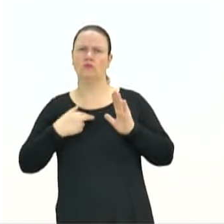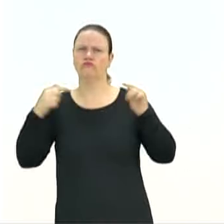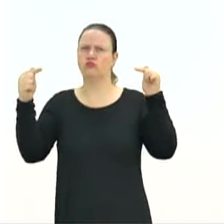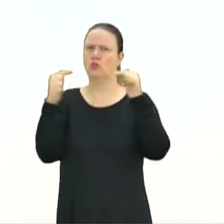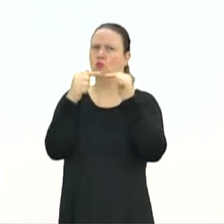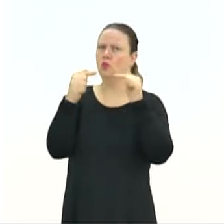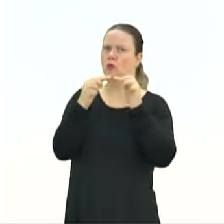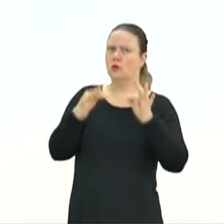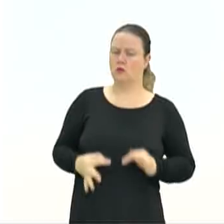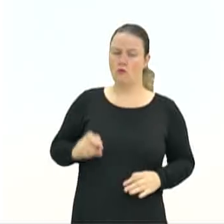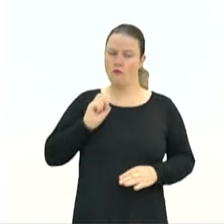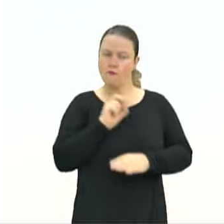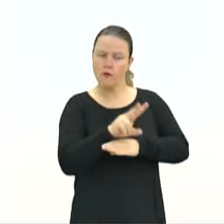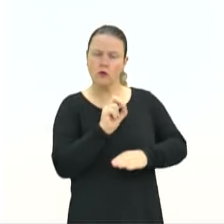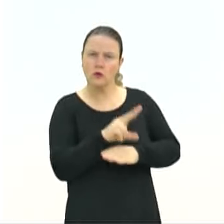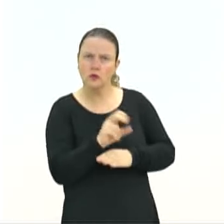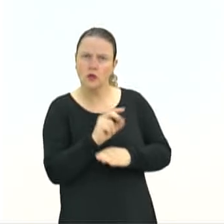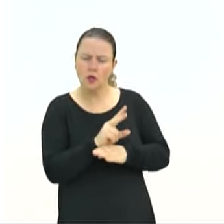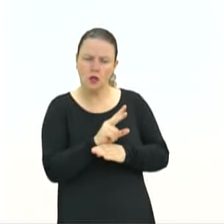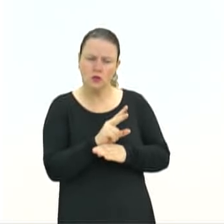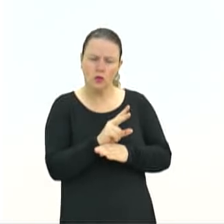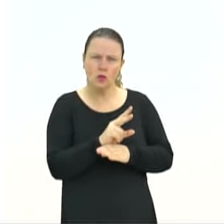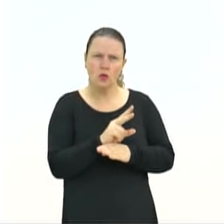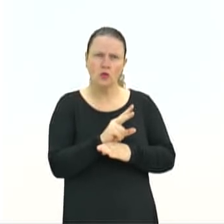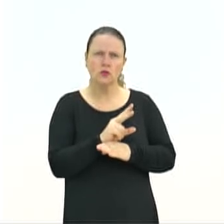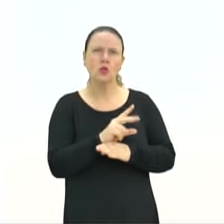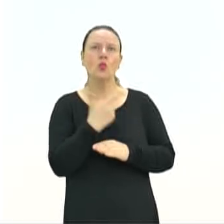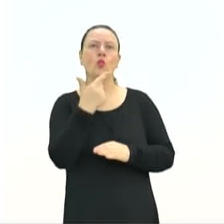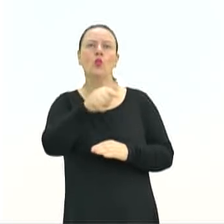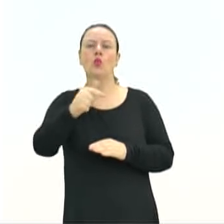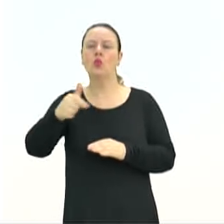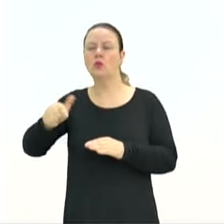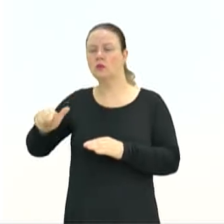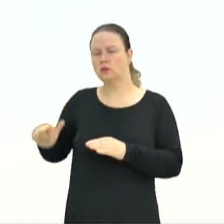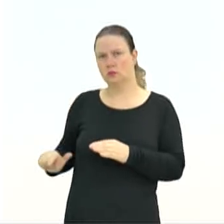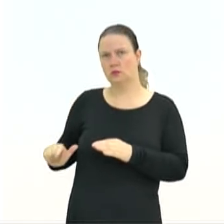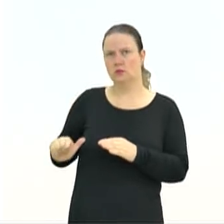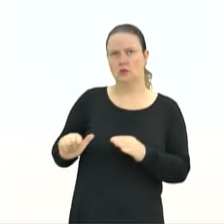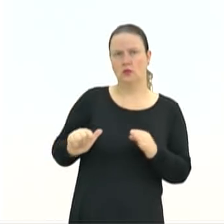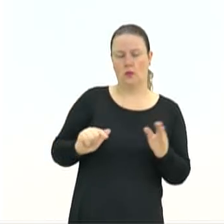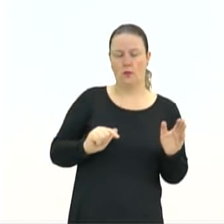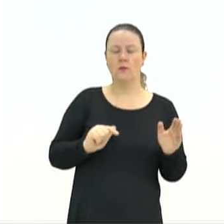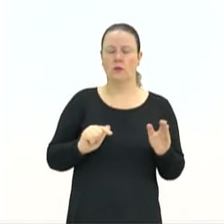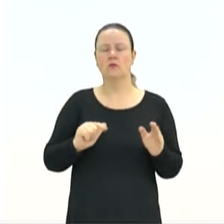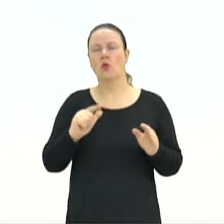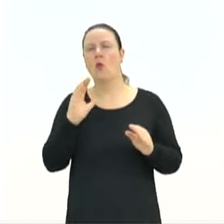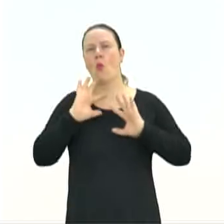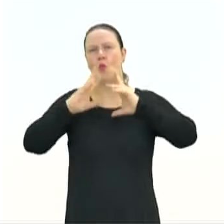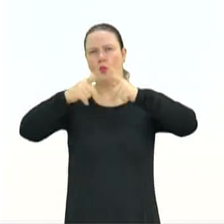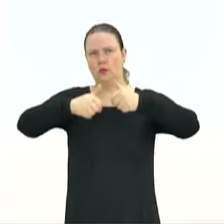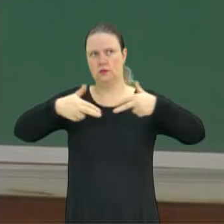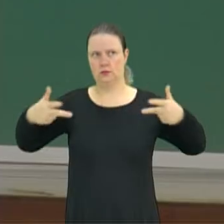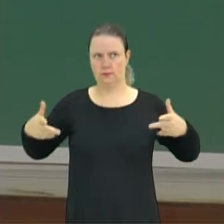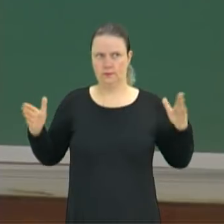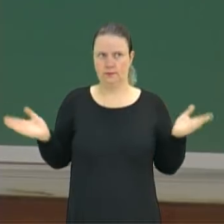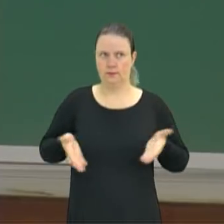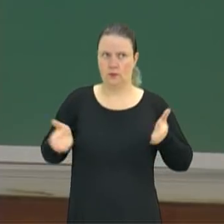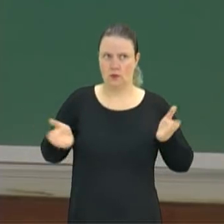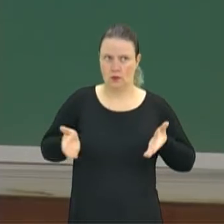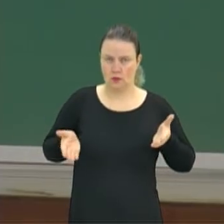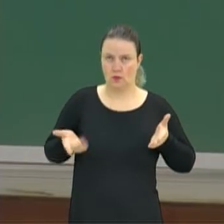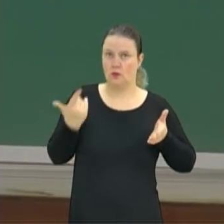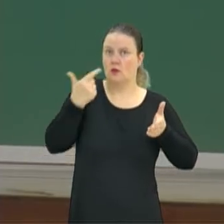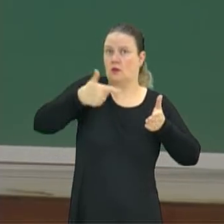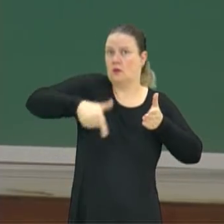do pesticida, em partes por milhão, nos tecidos dos outros componentes dessa cadeia alimentar? Então aqui eu repeti para vocês a cadeia